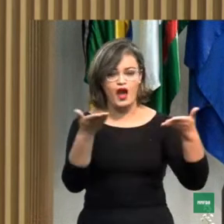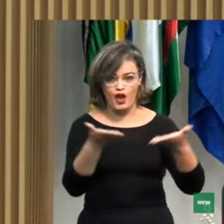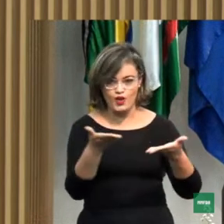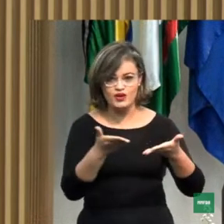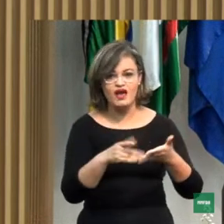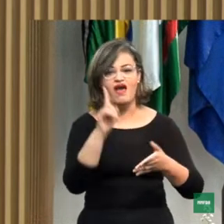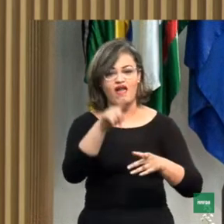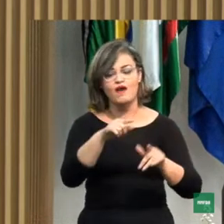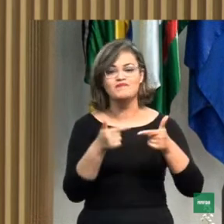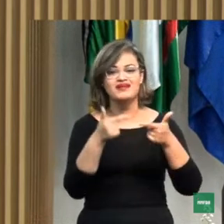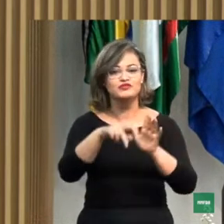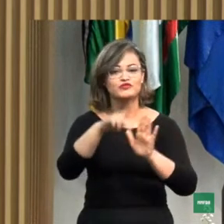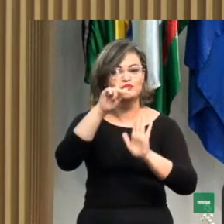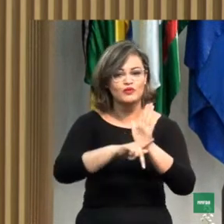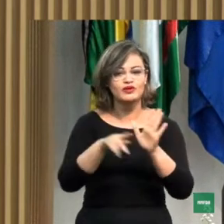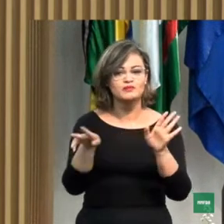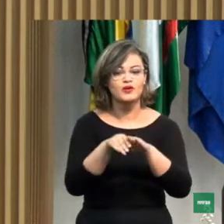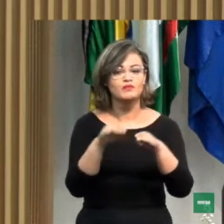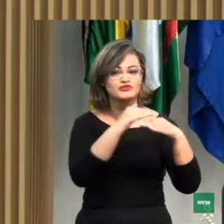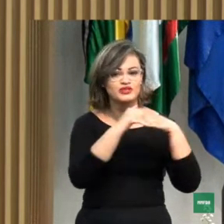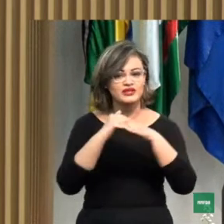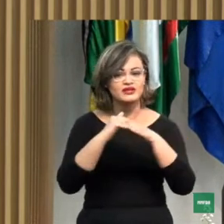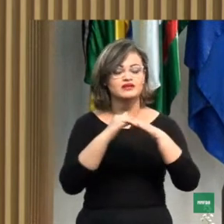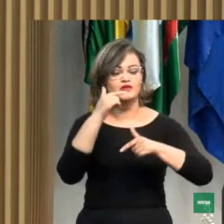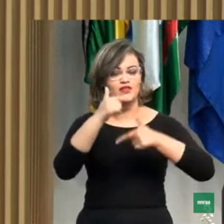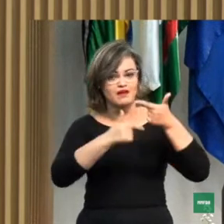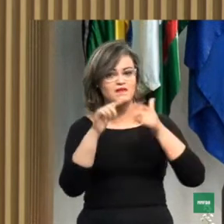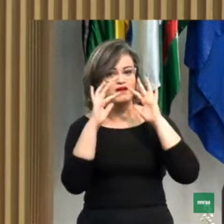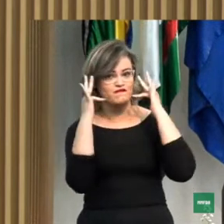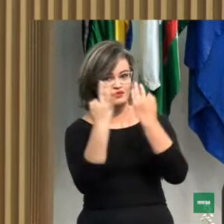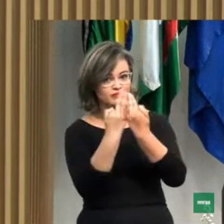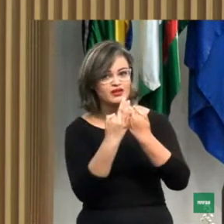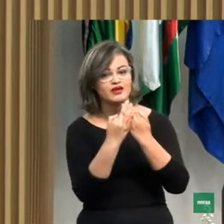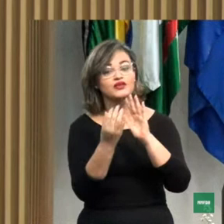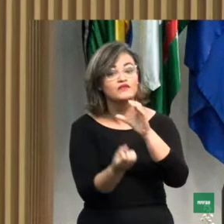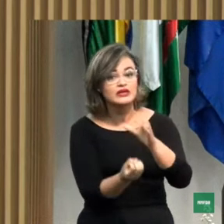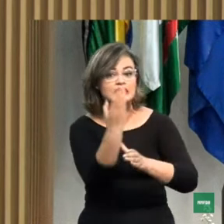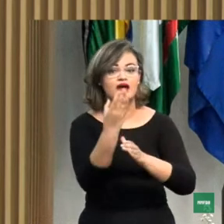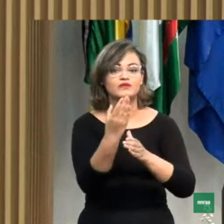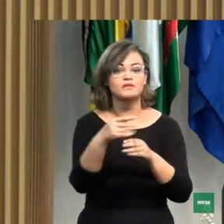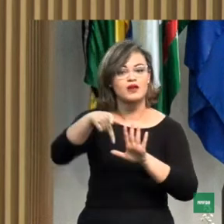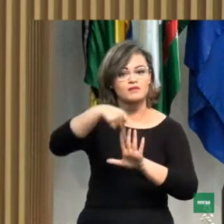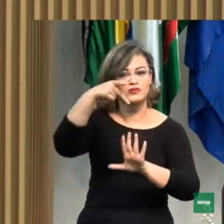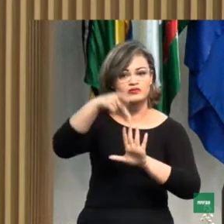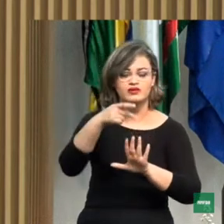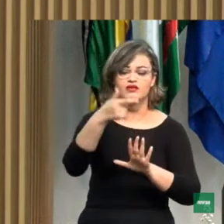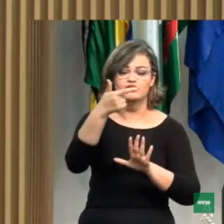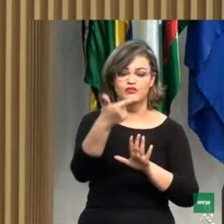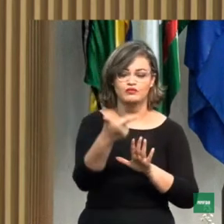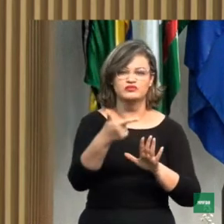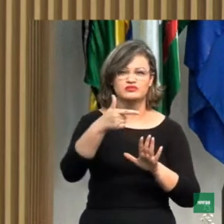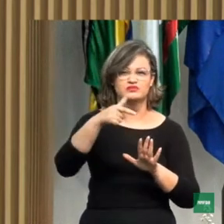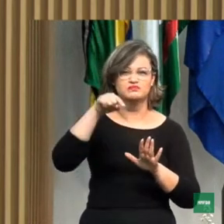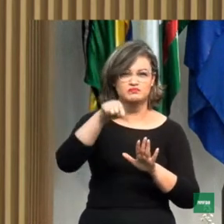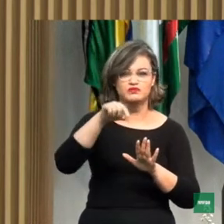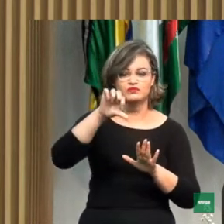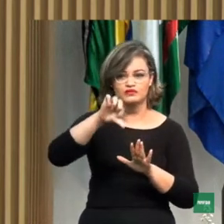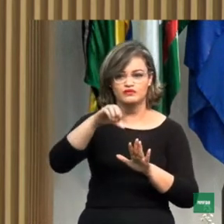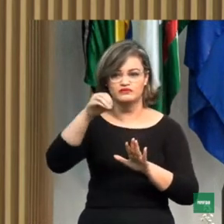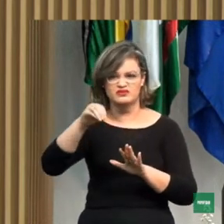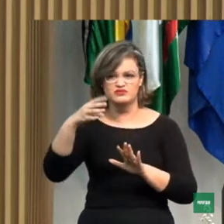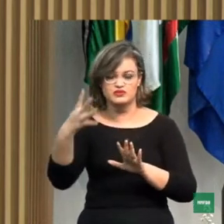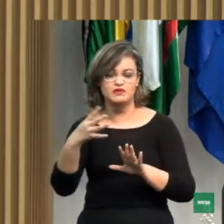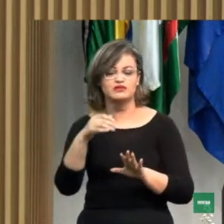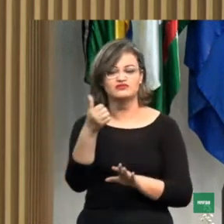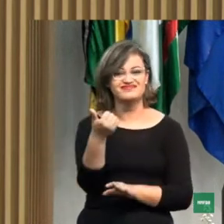de Equilíbrio Trabalho-Família, instituído pela Portaria 2.904, de 13 de novembro de